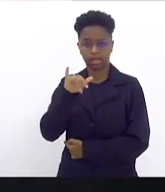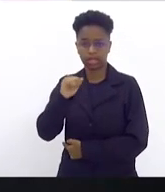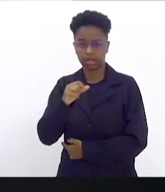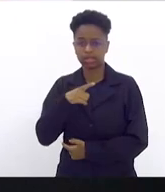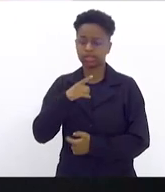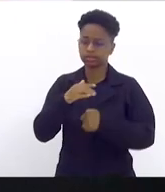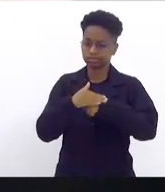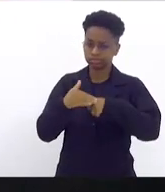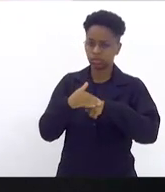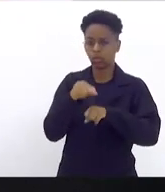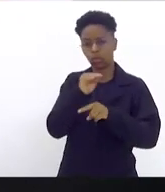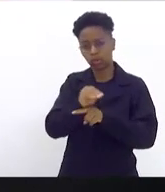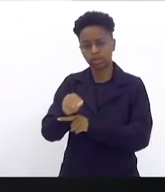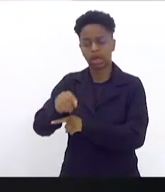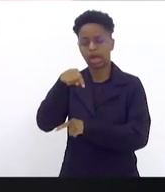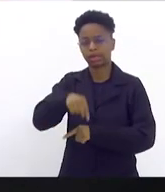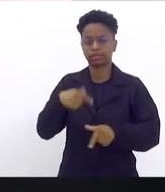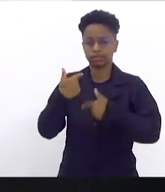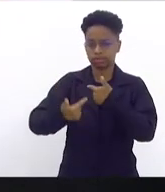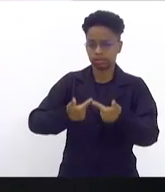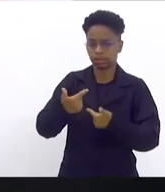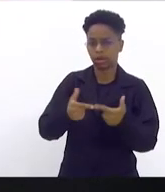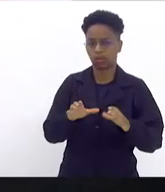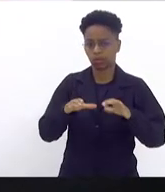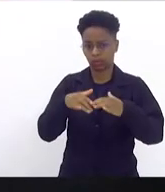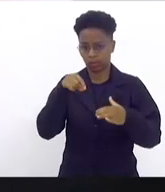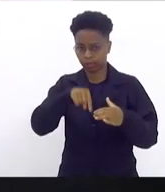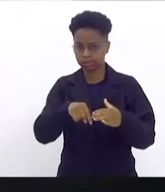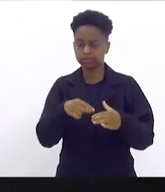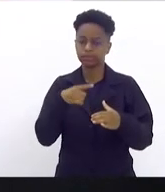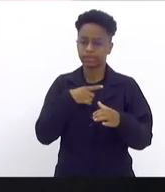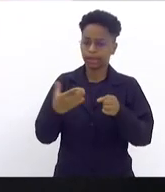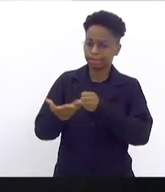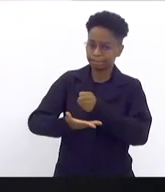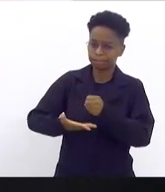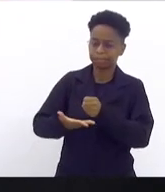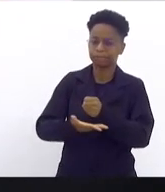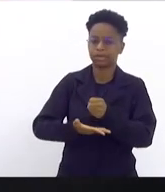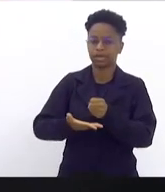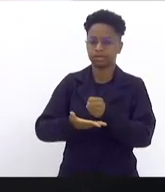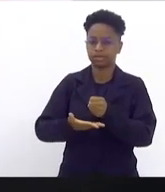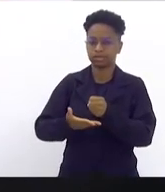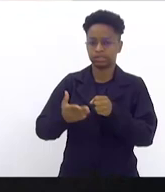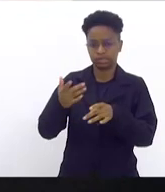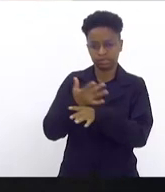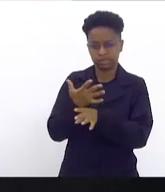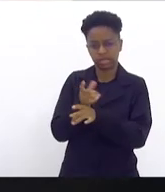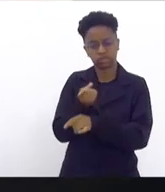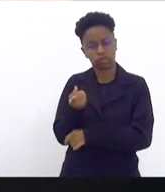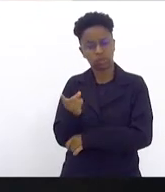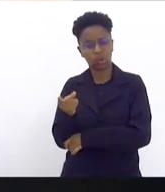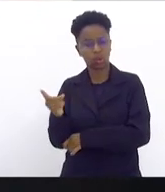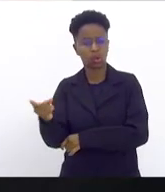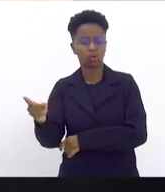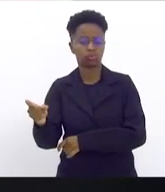com a comissão, com os trabalhos na casa, que mesmo tendo base em um município tão afastado, tão